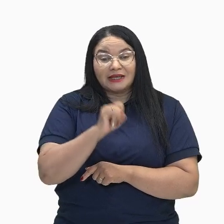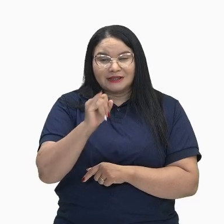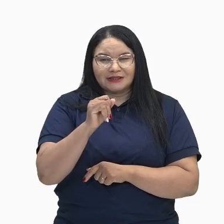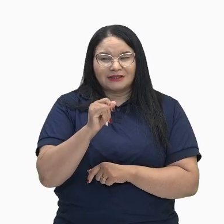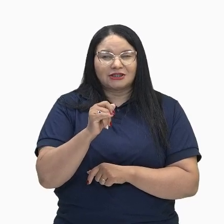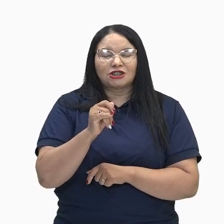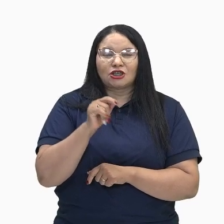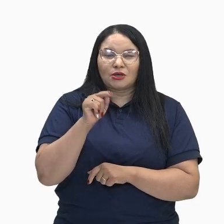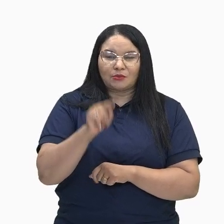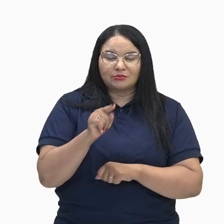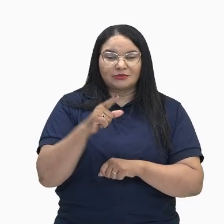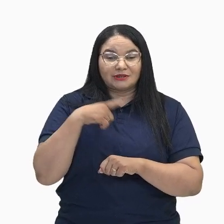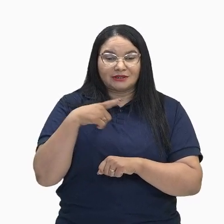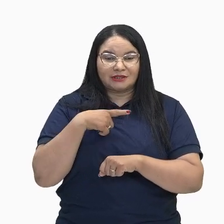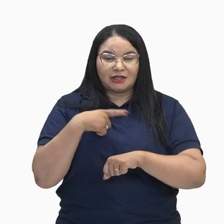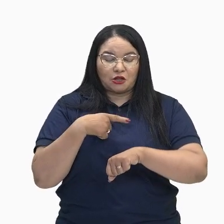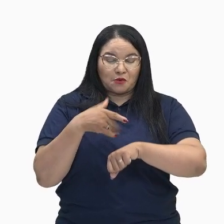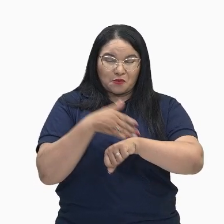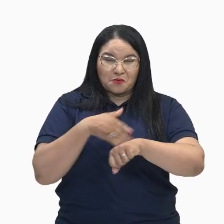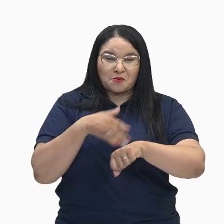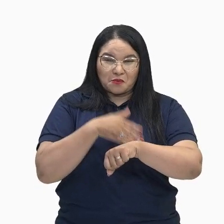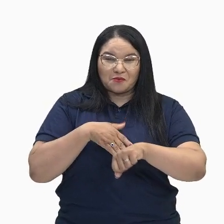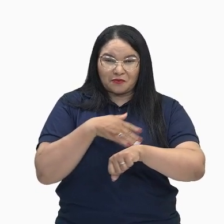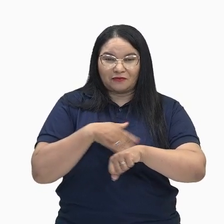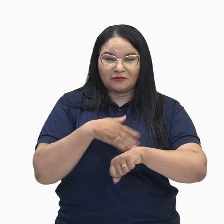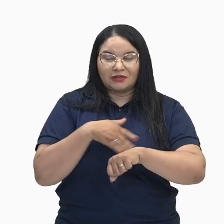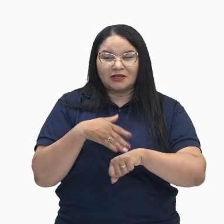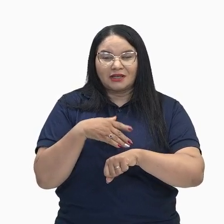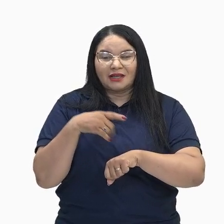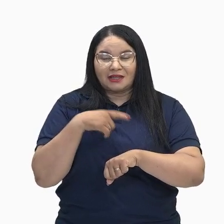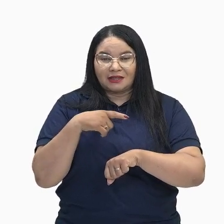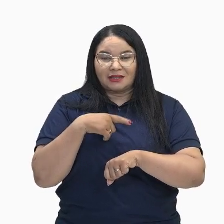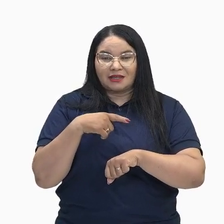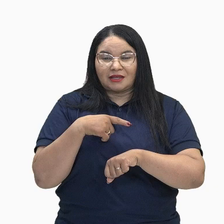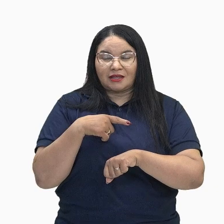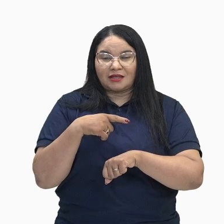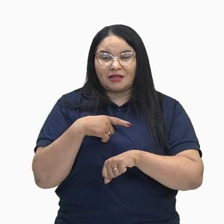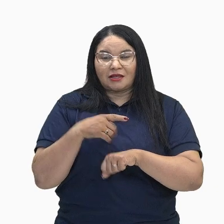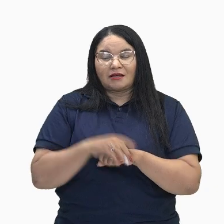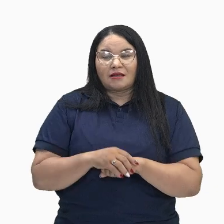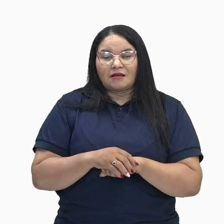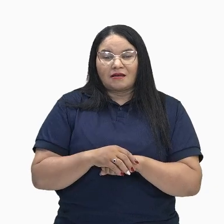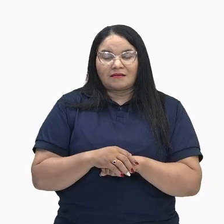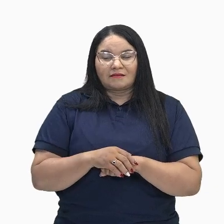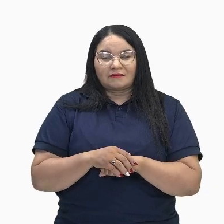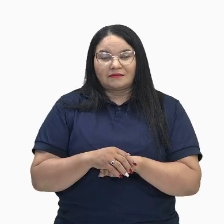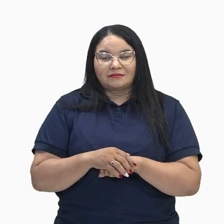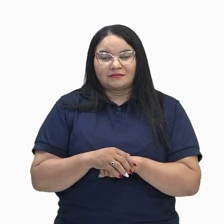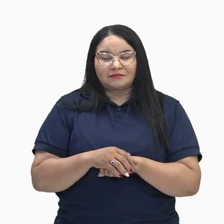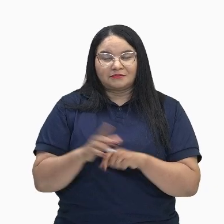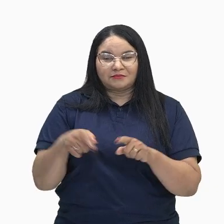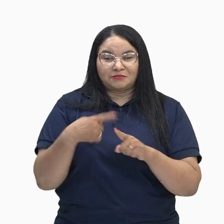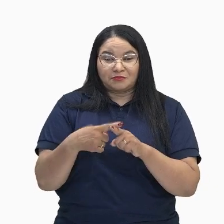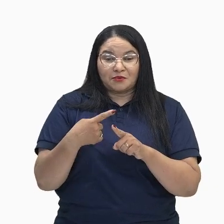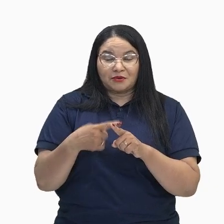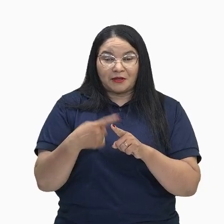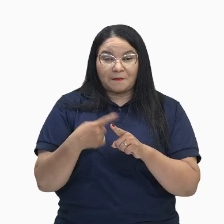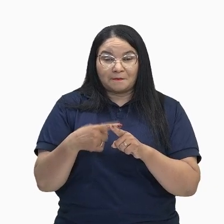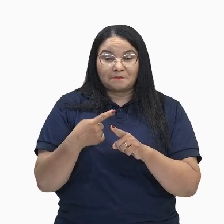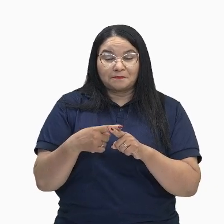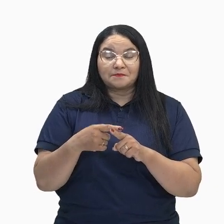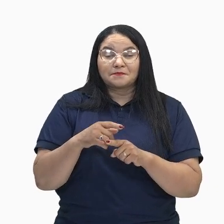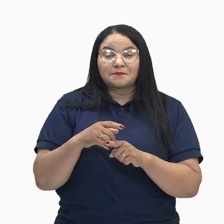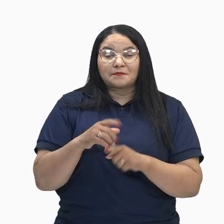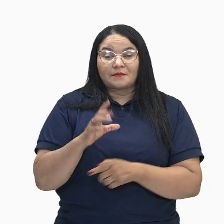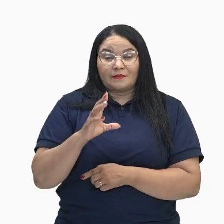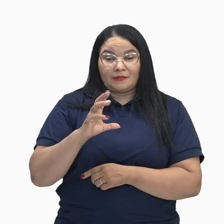vamos colocar aqui para uma ferida física, né? Porque esse amor, ao qual o Camões está se referindo, está